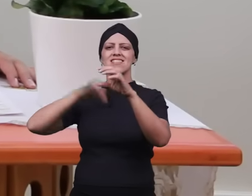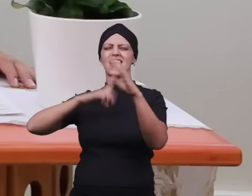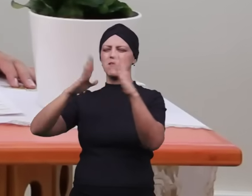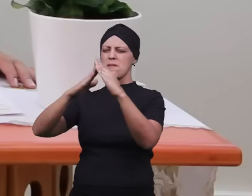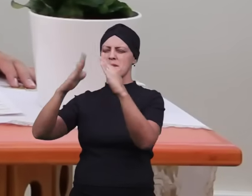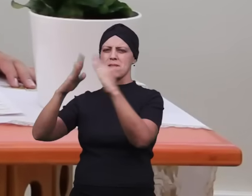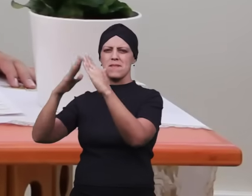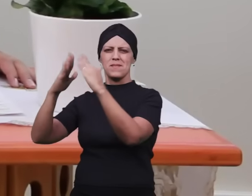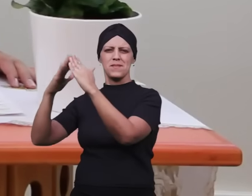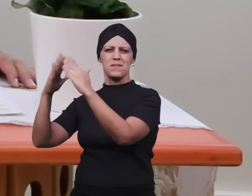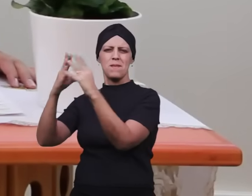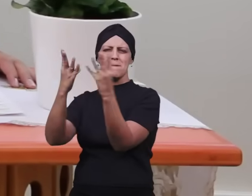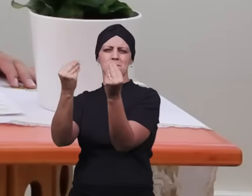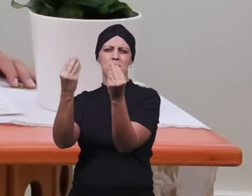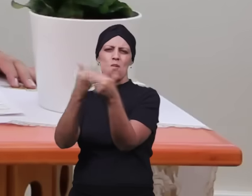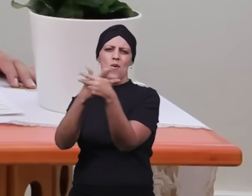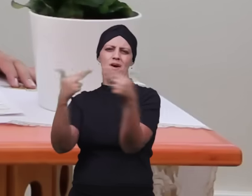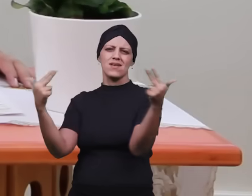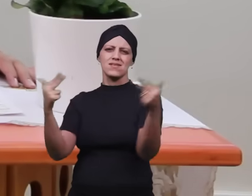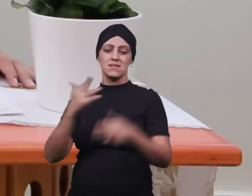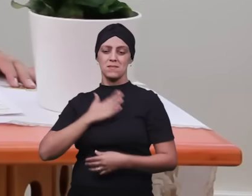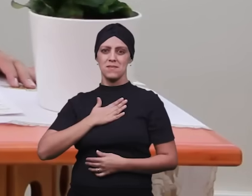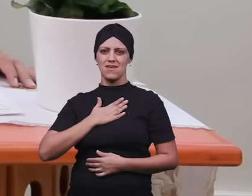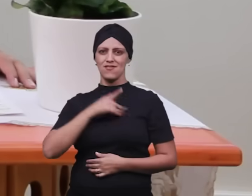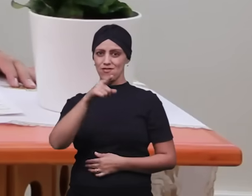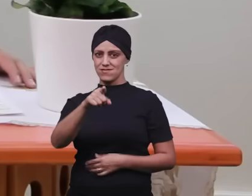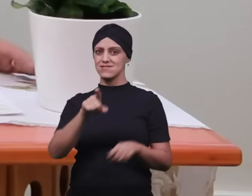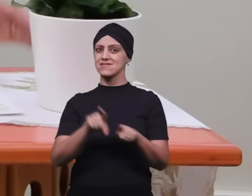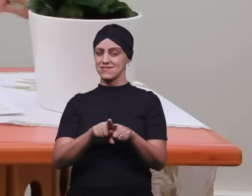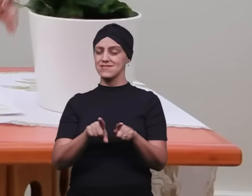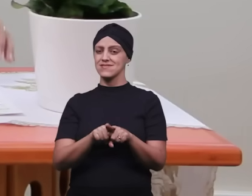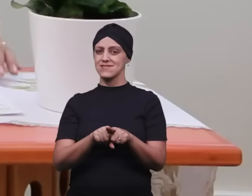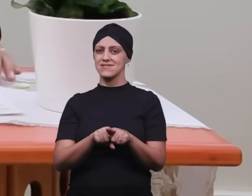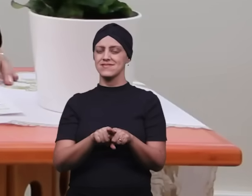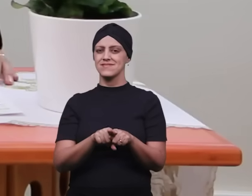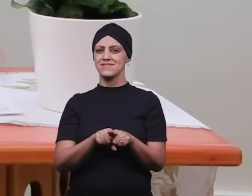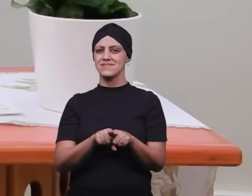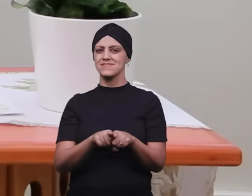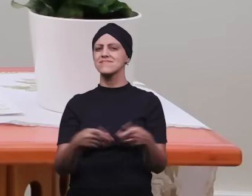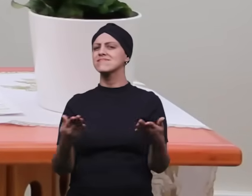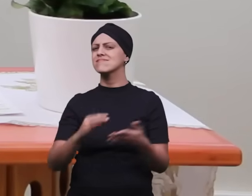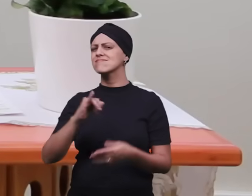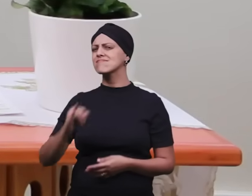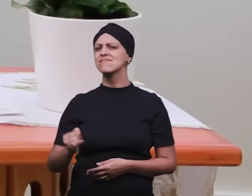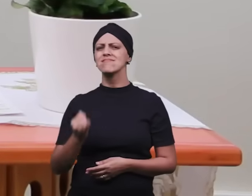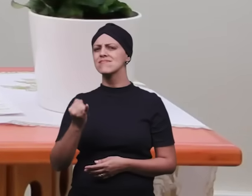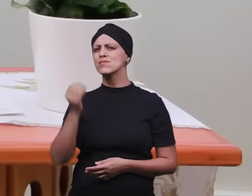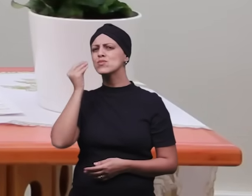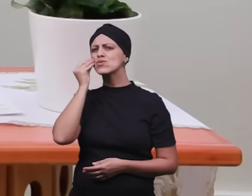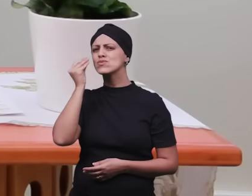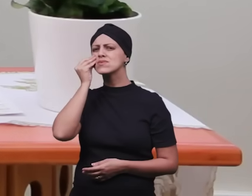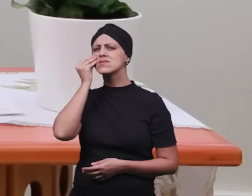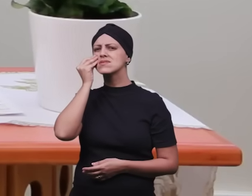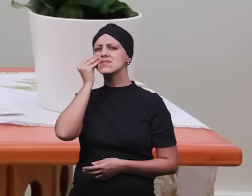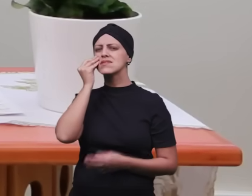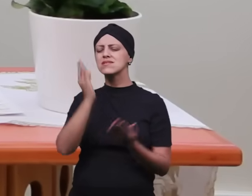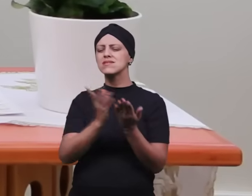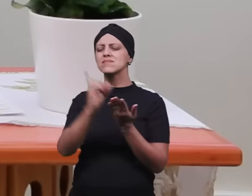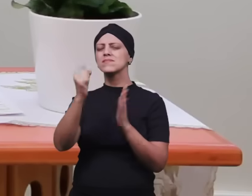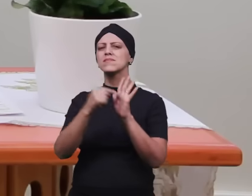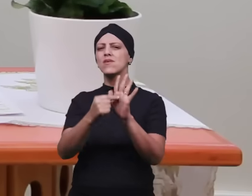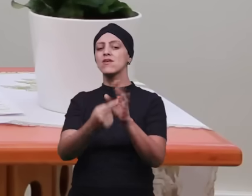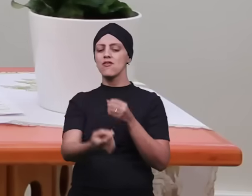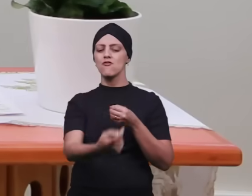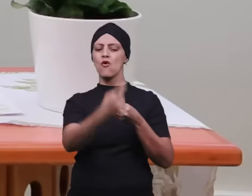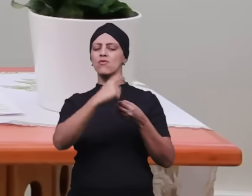moradas. A morada para mim e a morada para você. E nessa oportunidade, a palavra do Senhor diz,